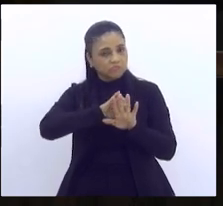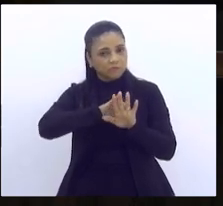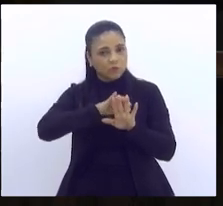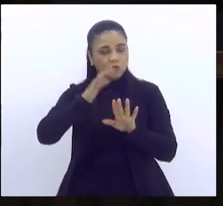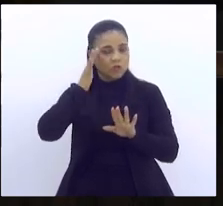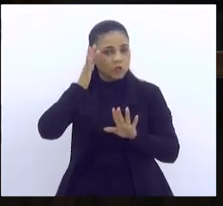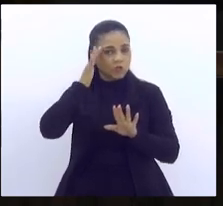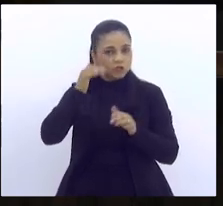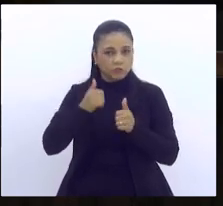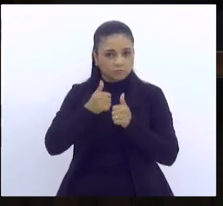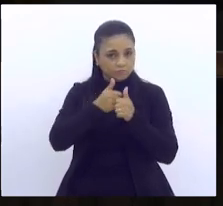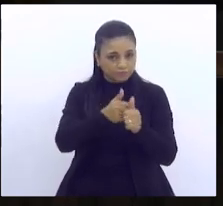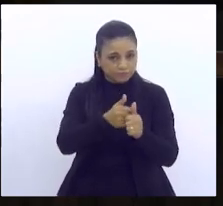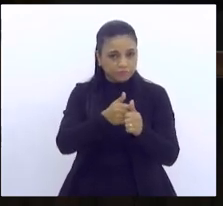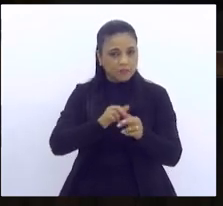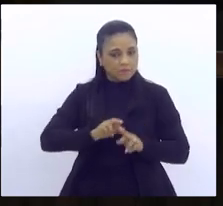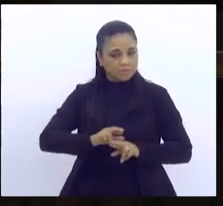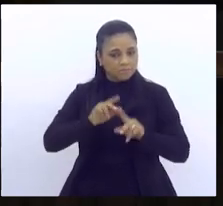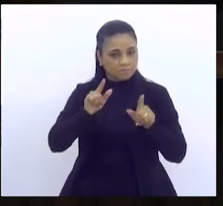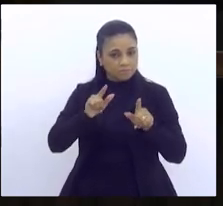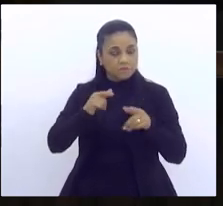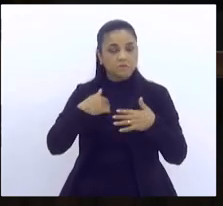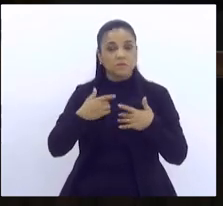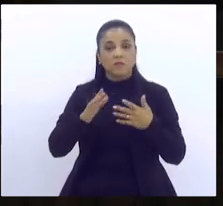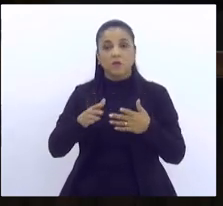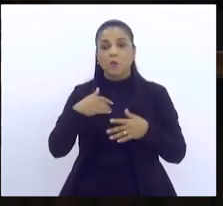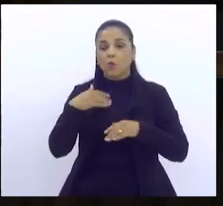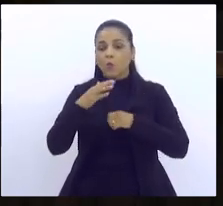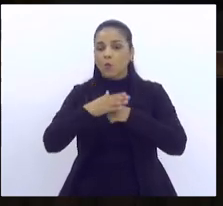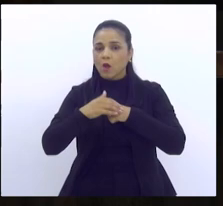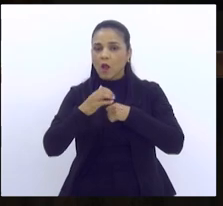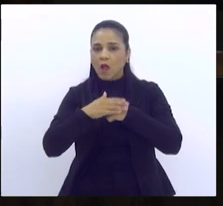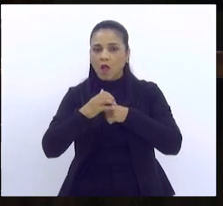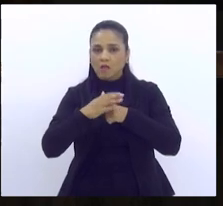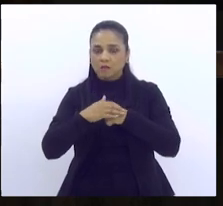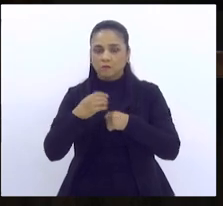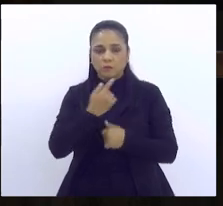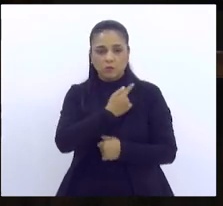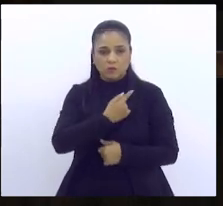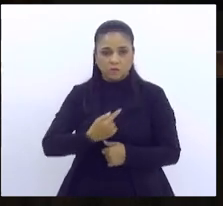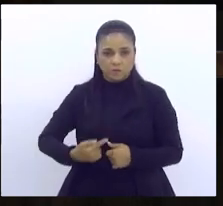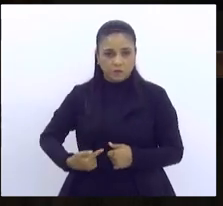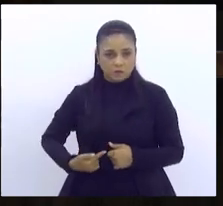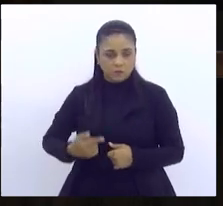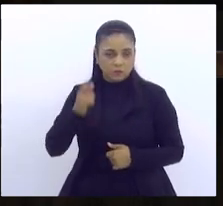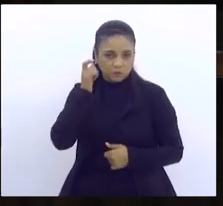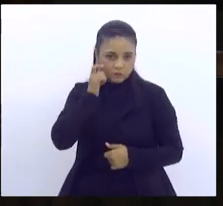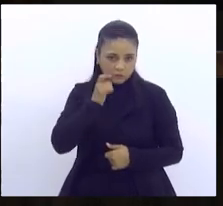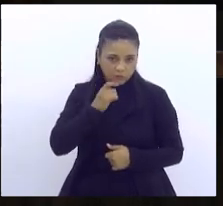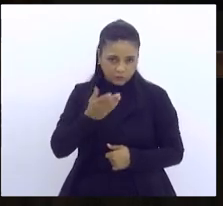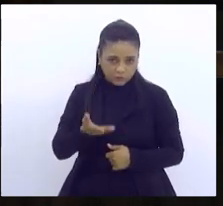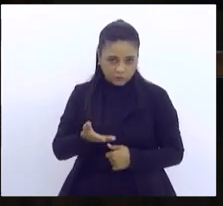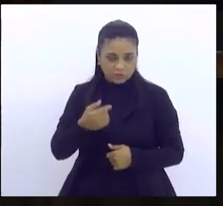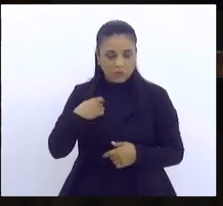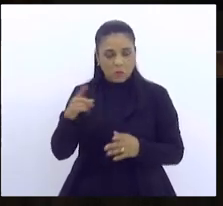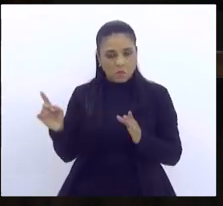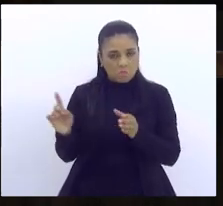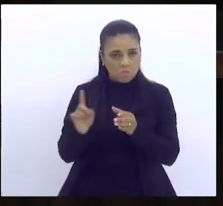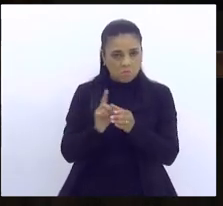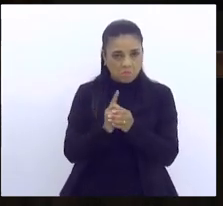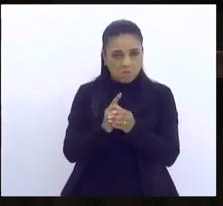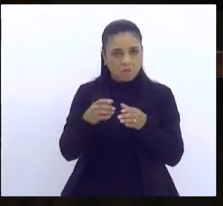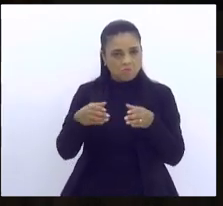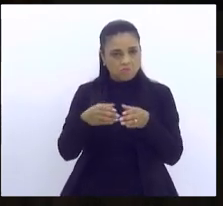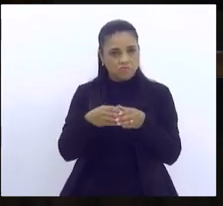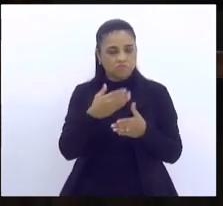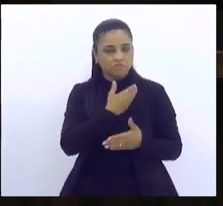acompanha. Dizer que não é novidade para ninguém do carinho e apreço que eu tenho pelo governador do Estado, de quem fiz parte da equipe do governo, de